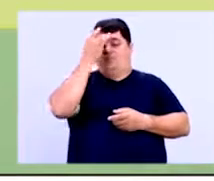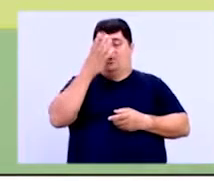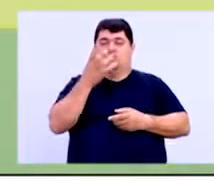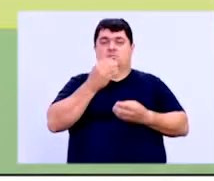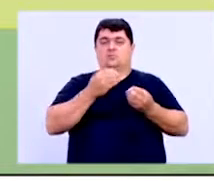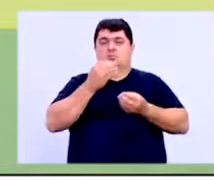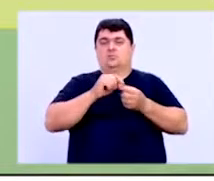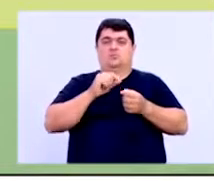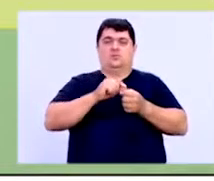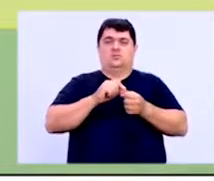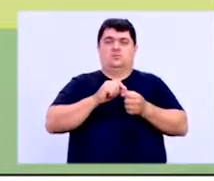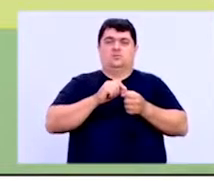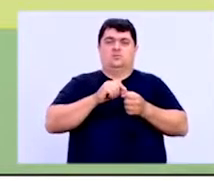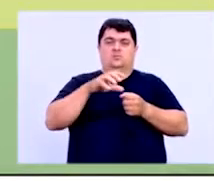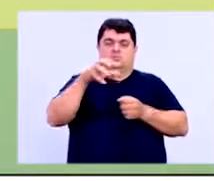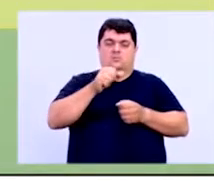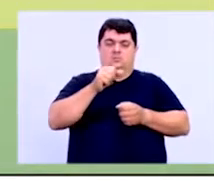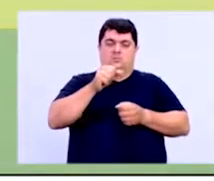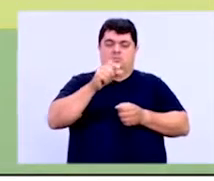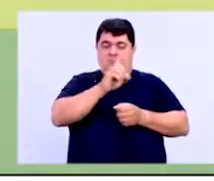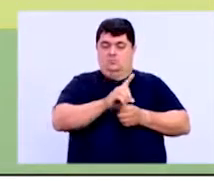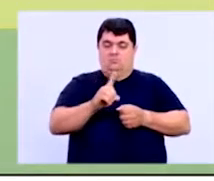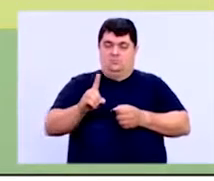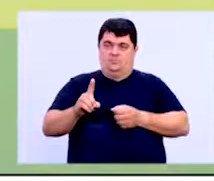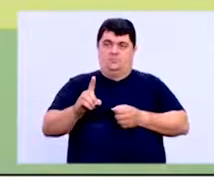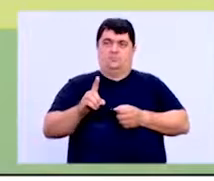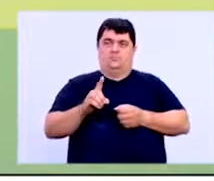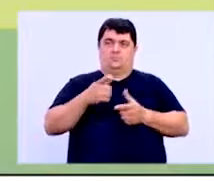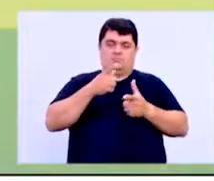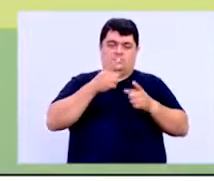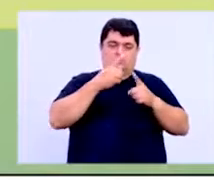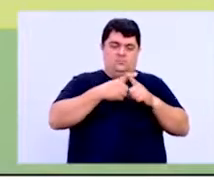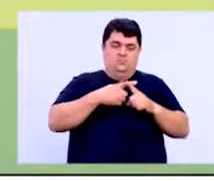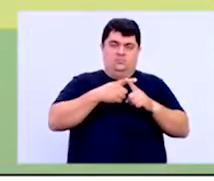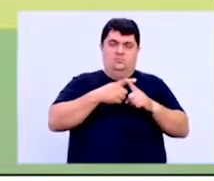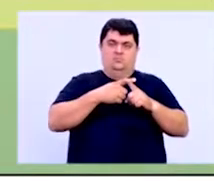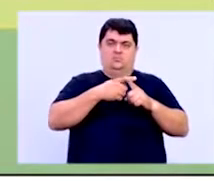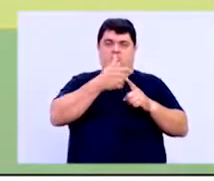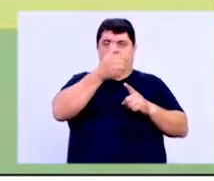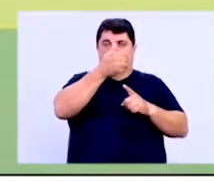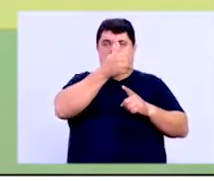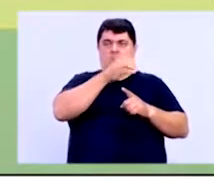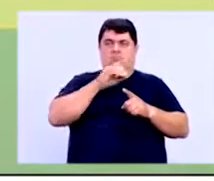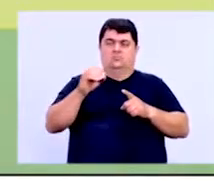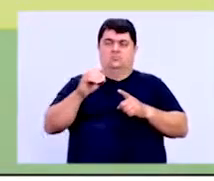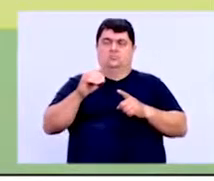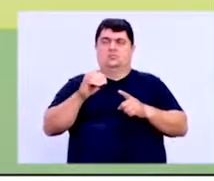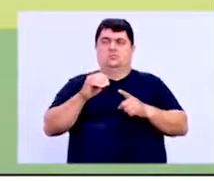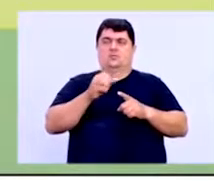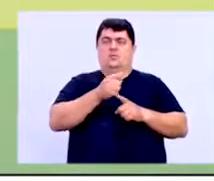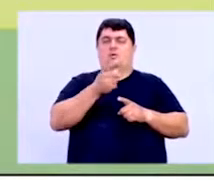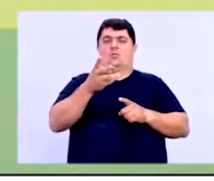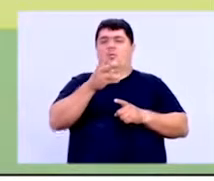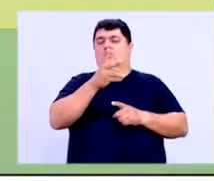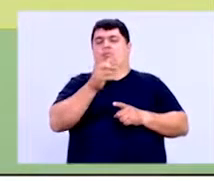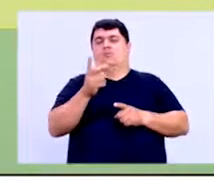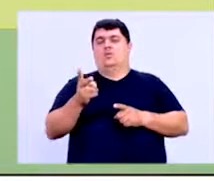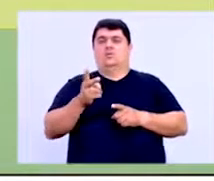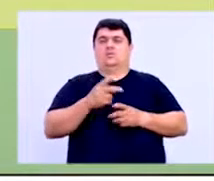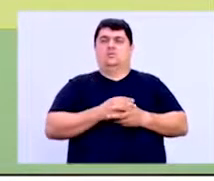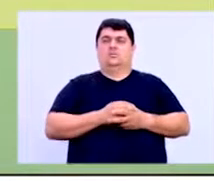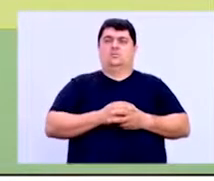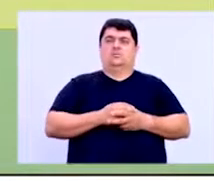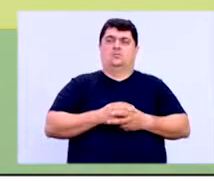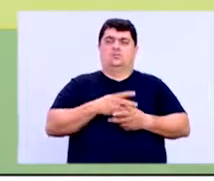você faz? Pega a unidade e multiplica pelo valor de venda, que